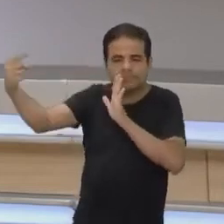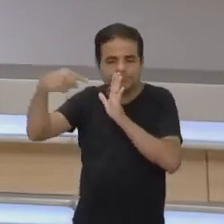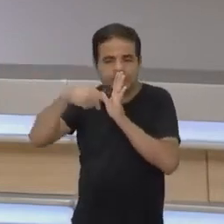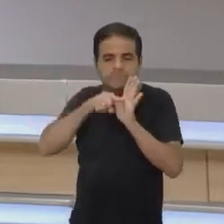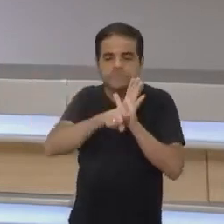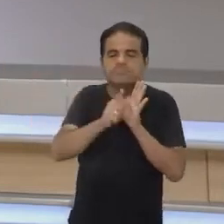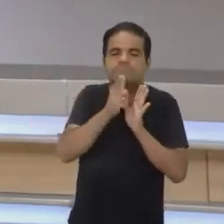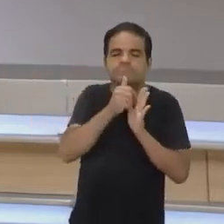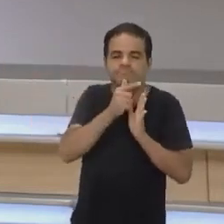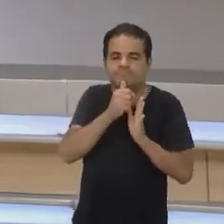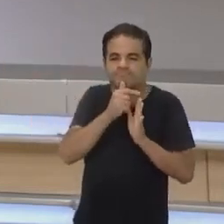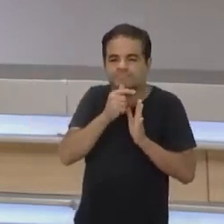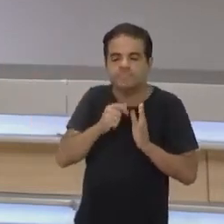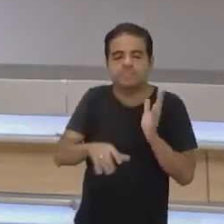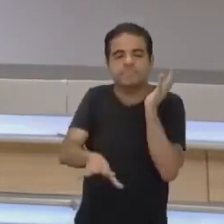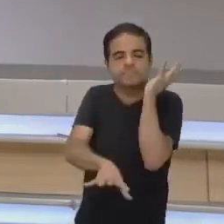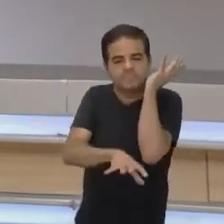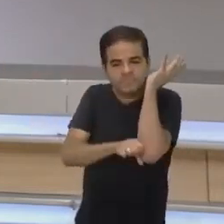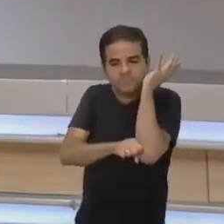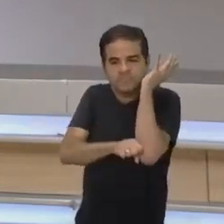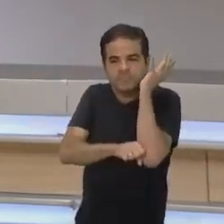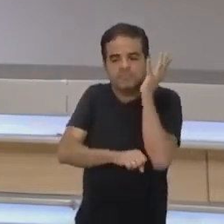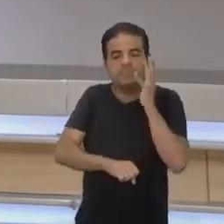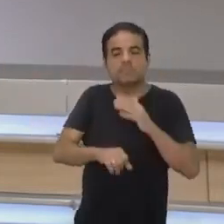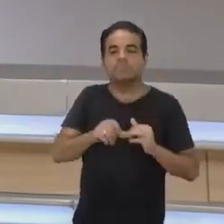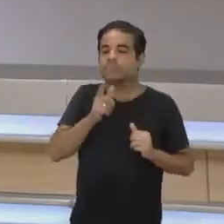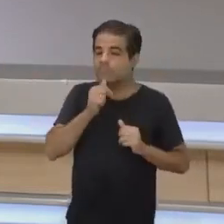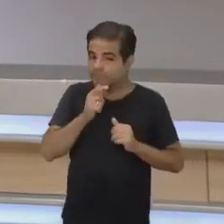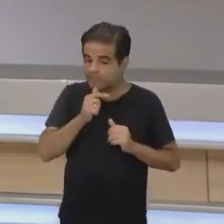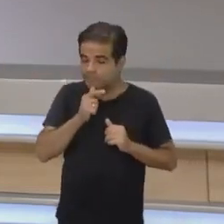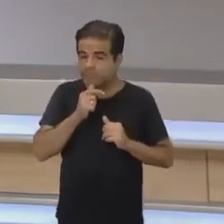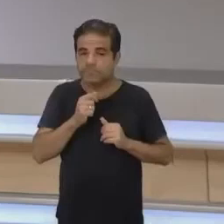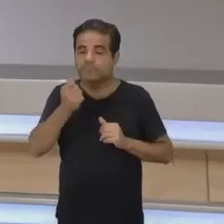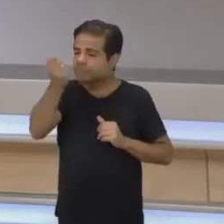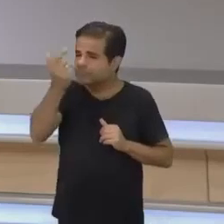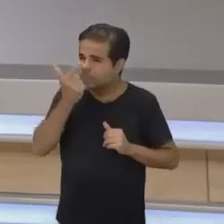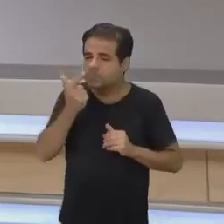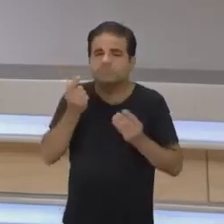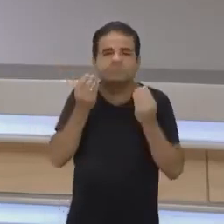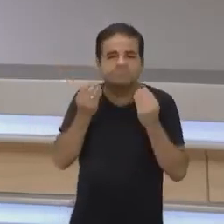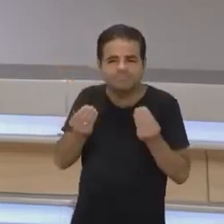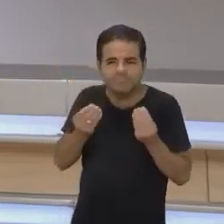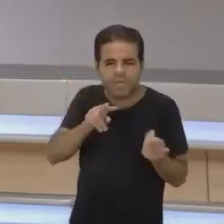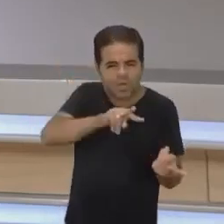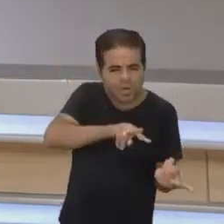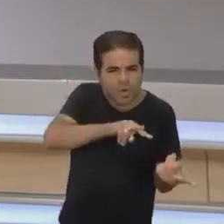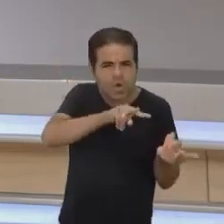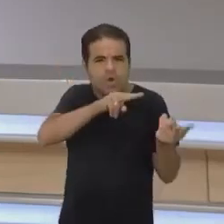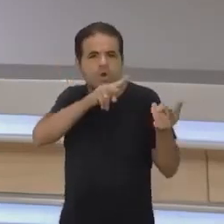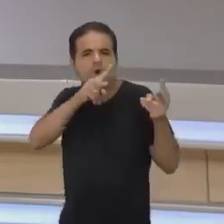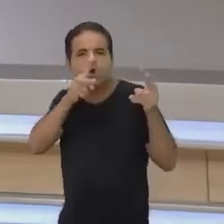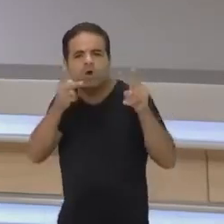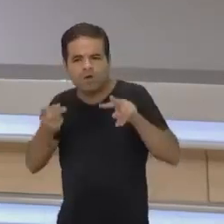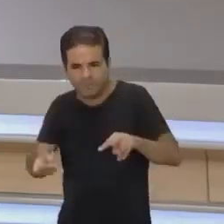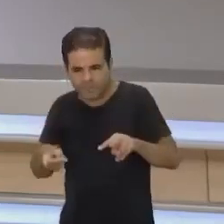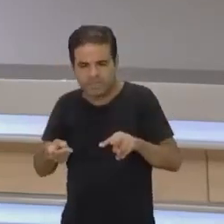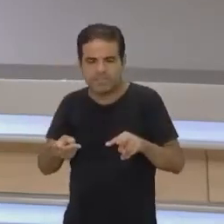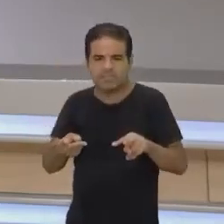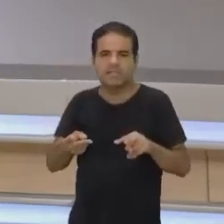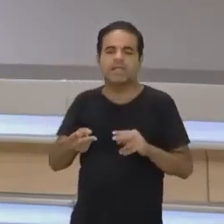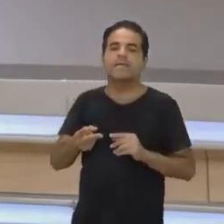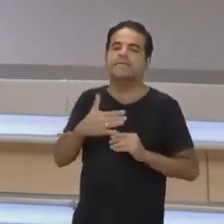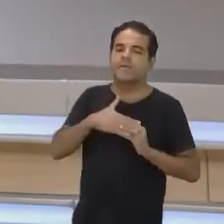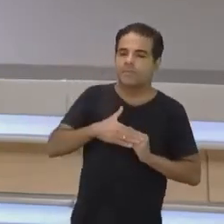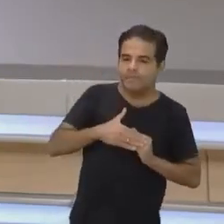da água, dos sais minerais, da luz solar, para converter, então, em